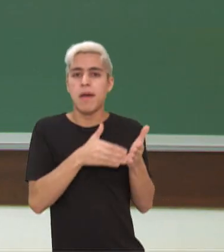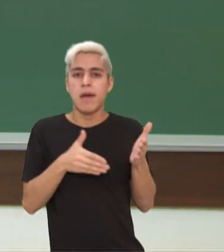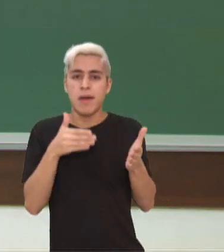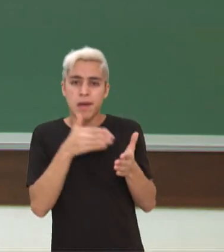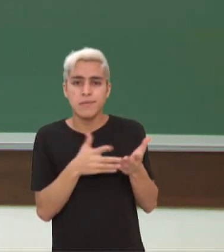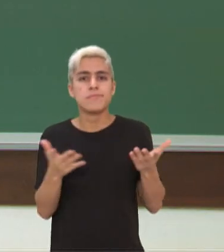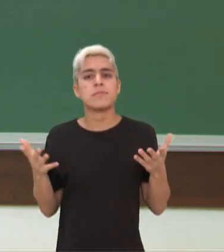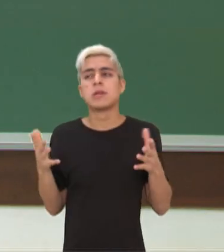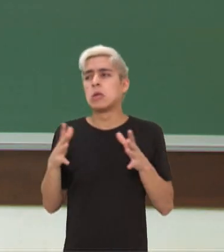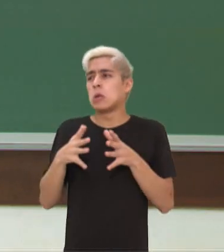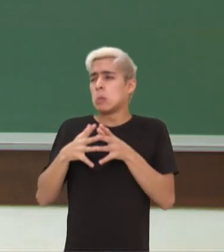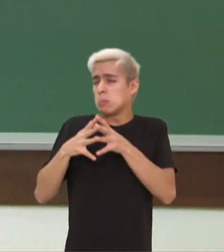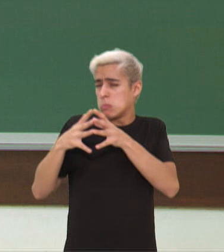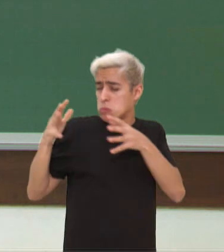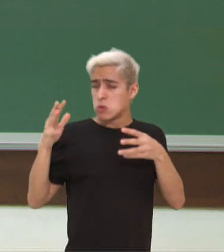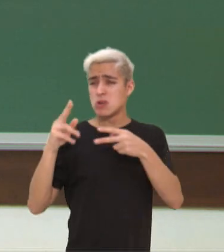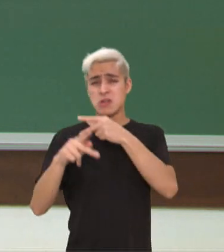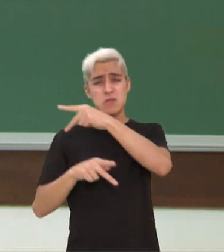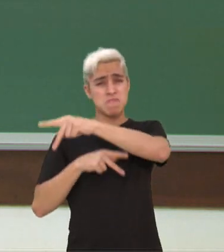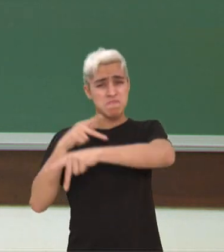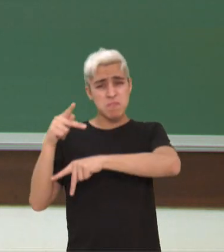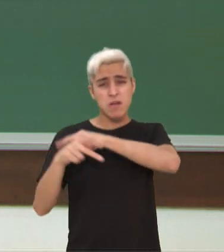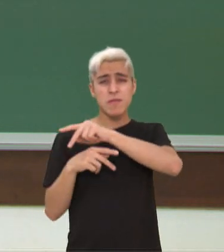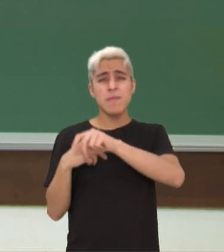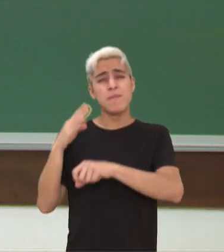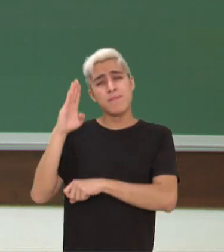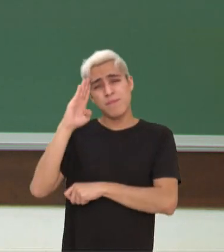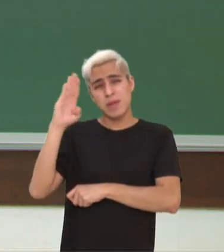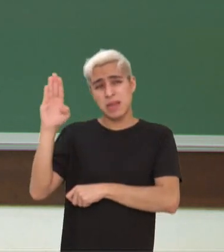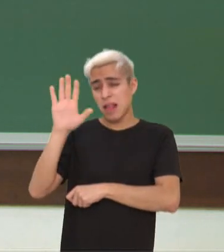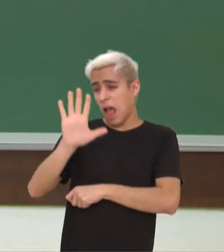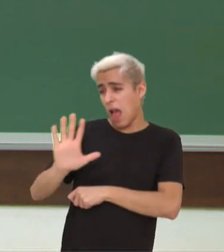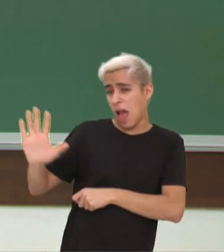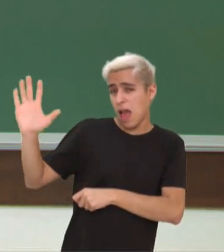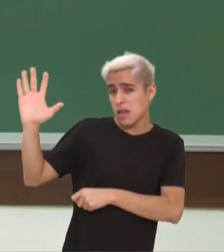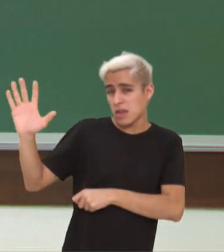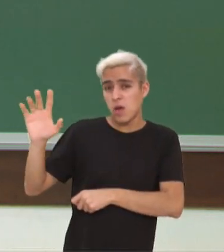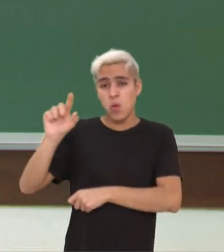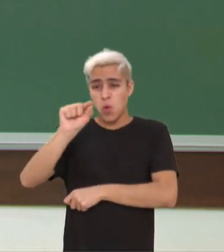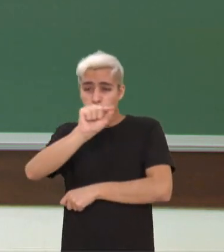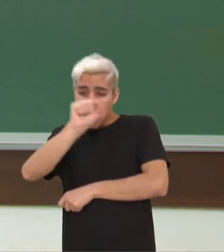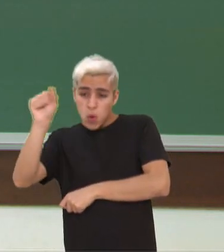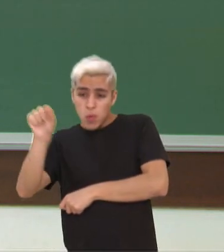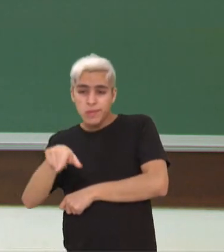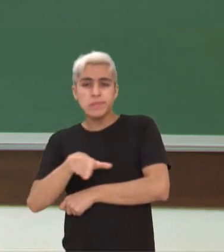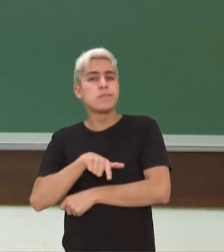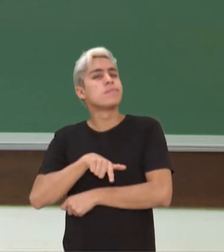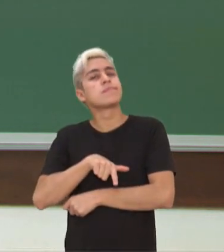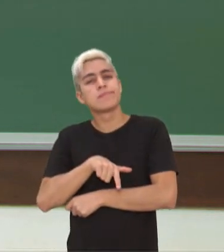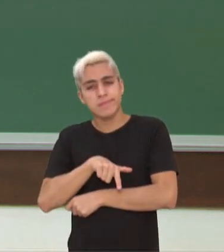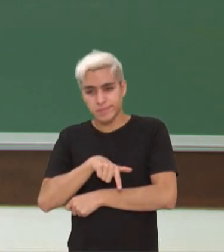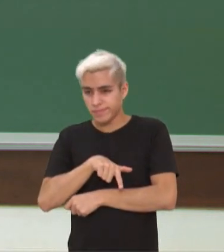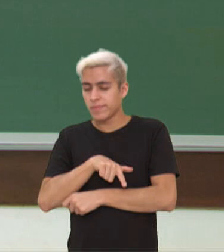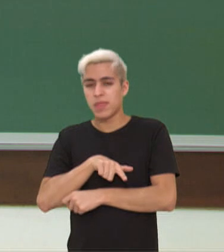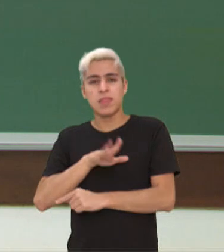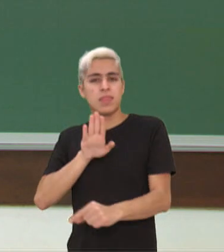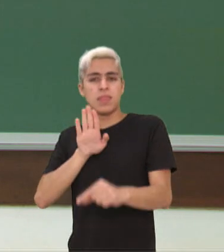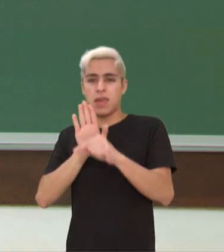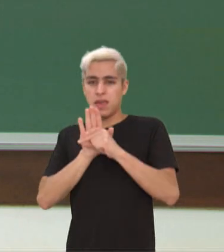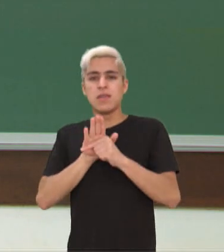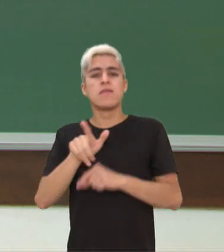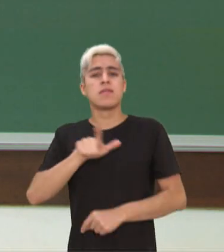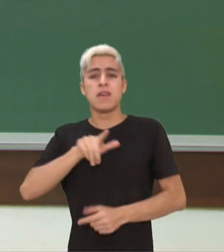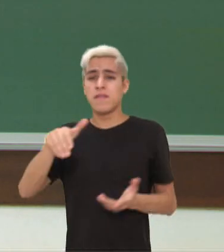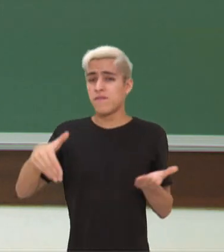é uma grande quantidade de população, principalmente destas áreas aqui, que tem esse déficit, que passam